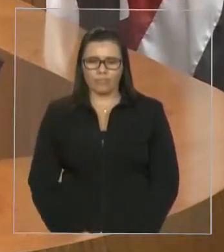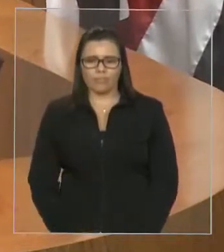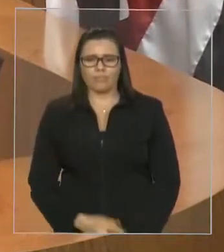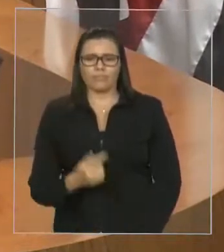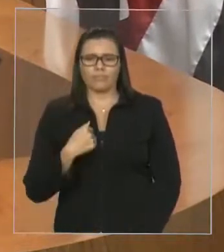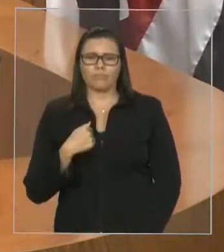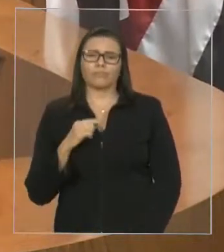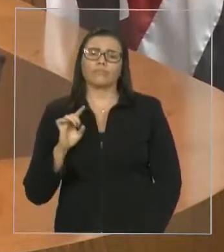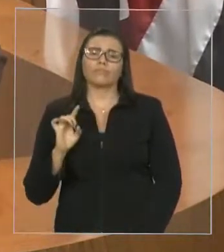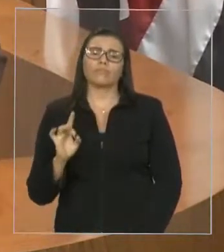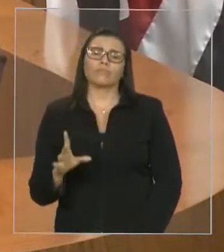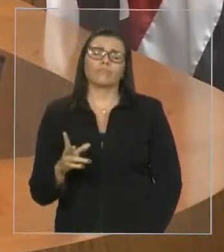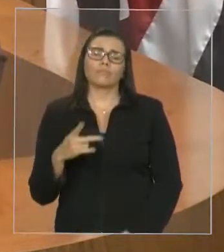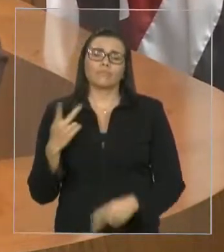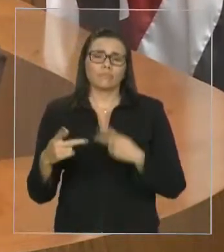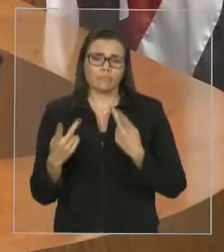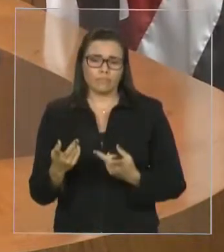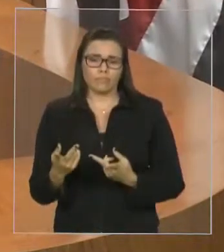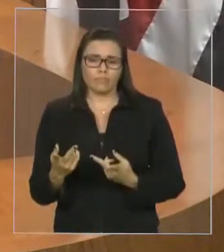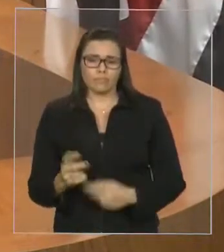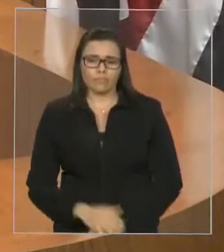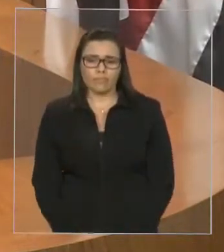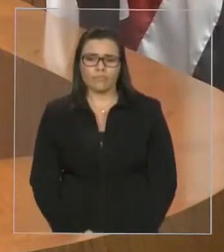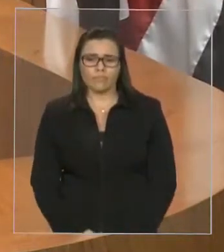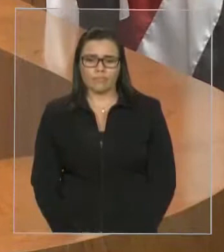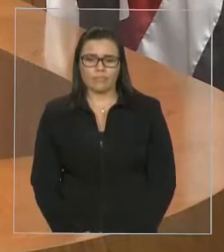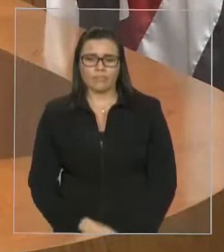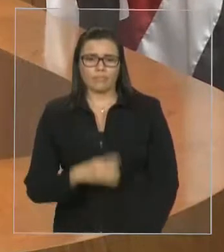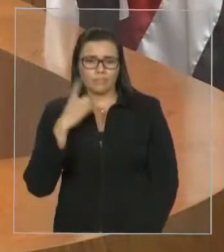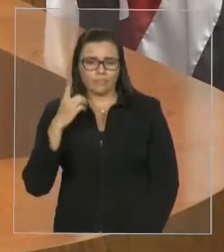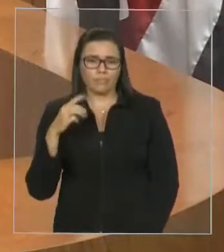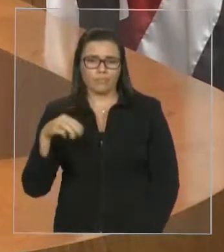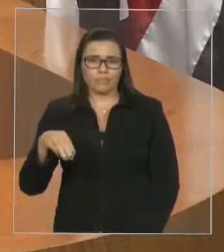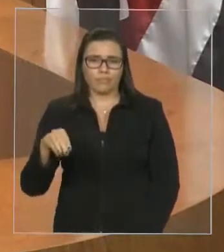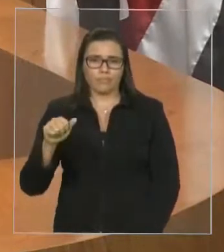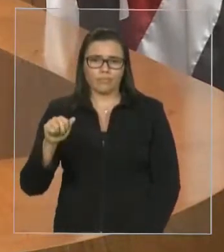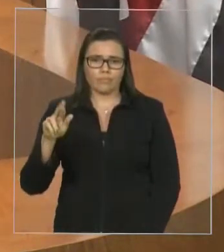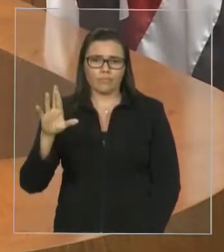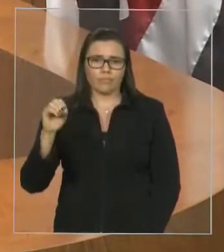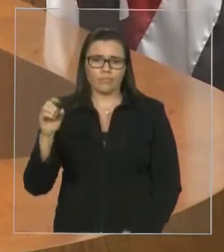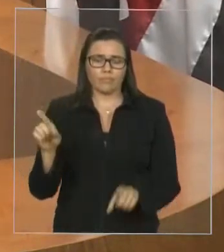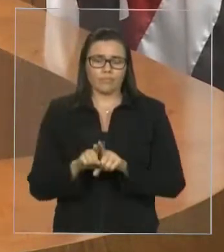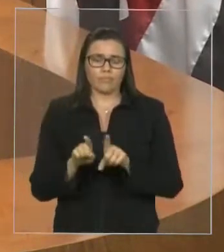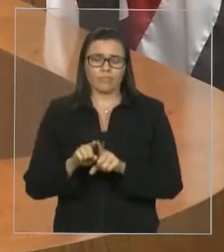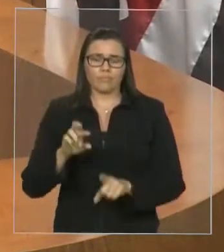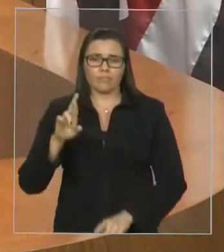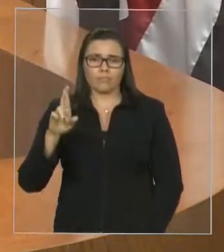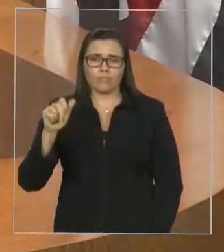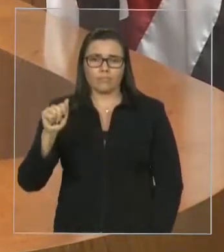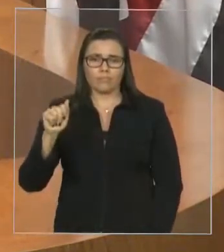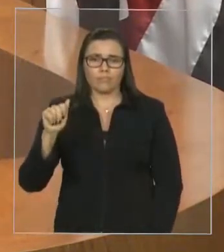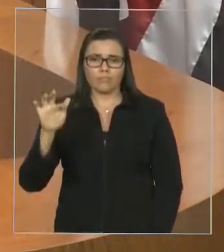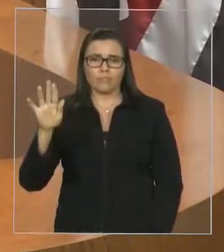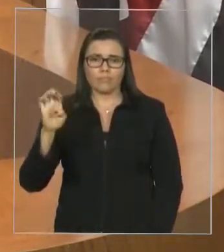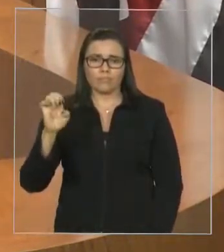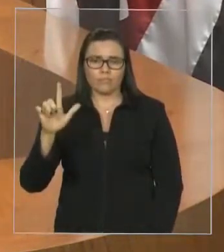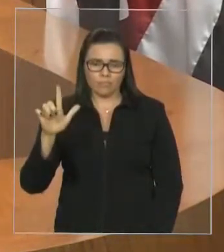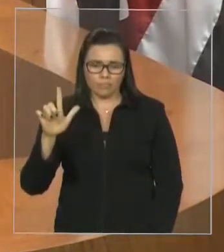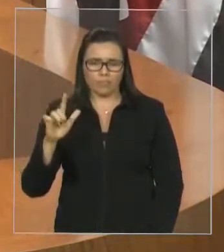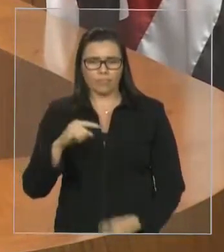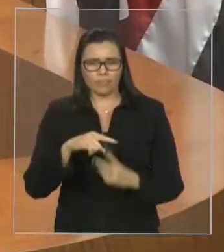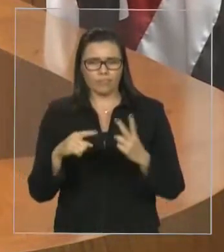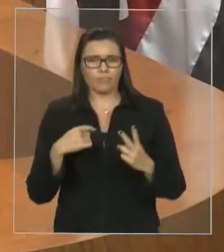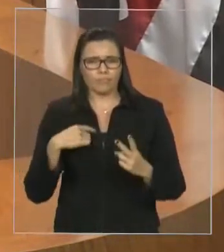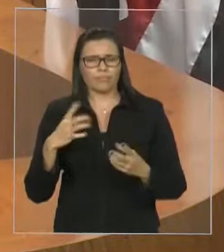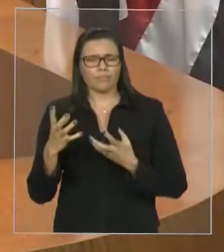aspecto levantado pelos deputados Marco Aurélio e Rafael, é claro que o objetivo é